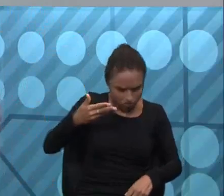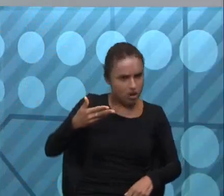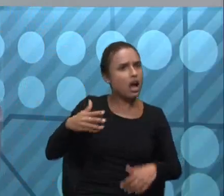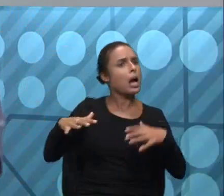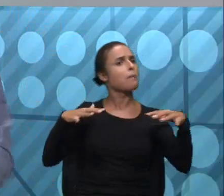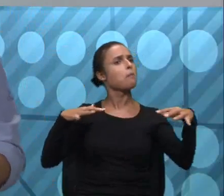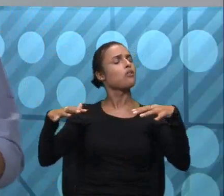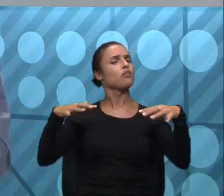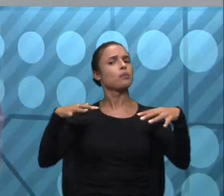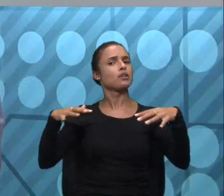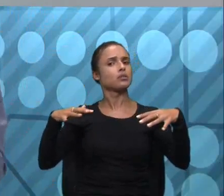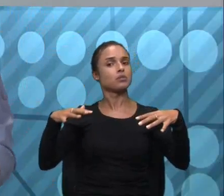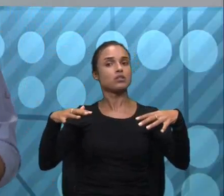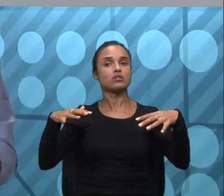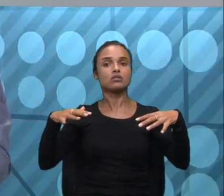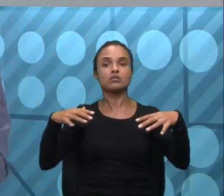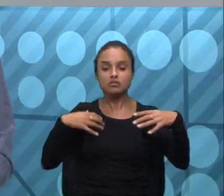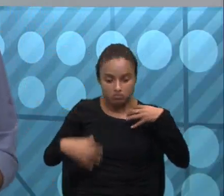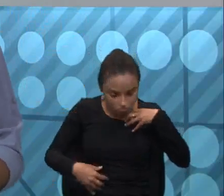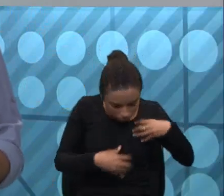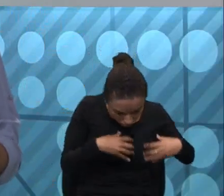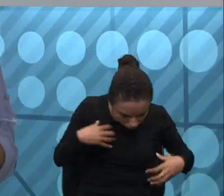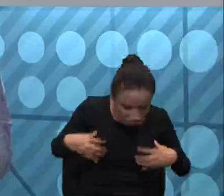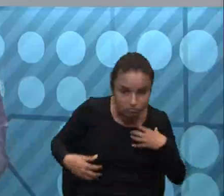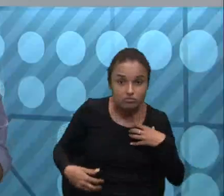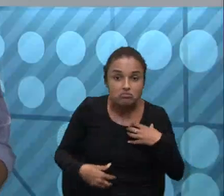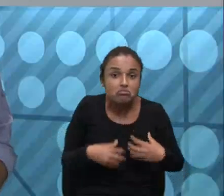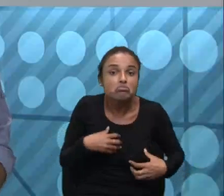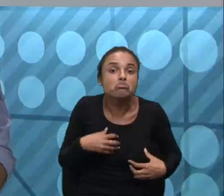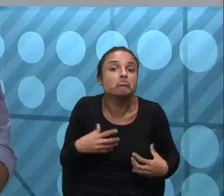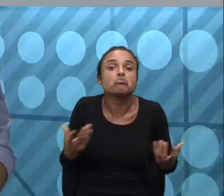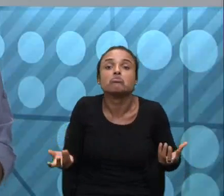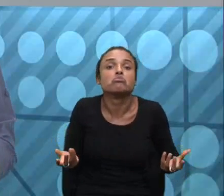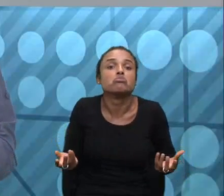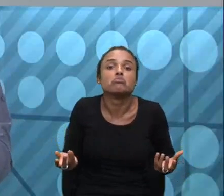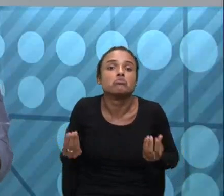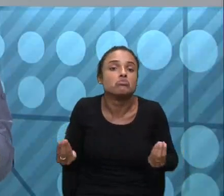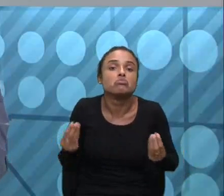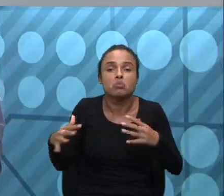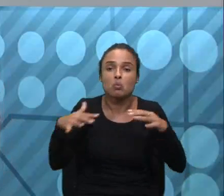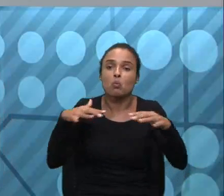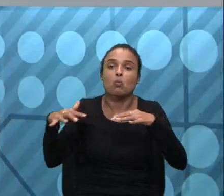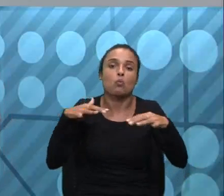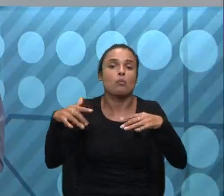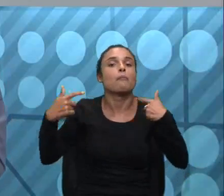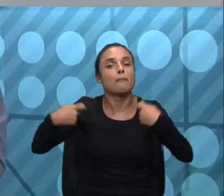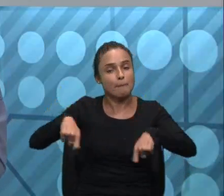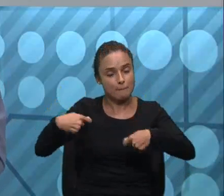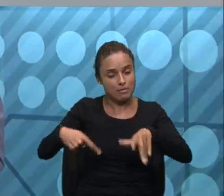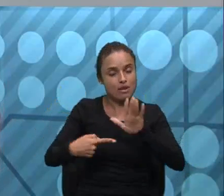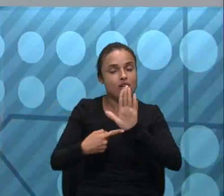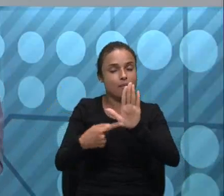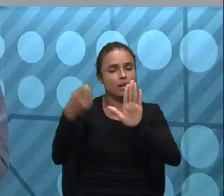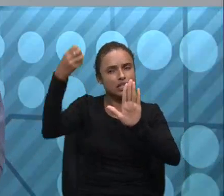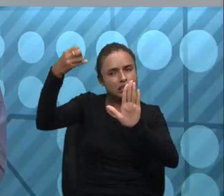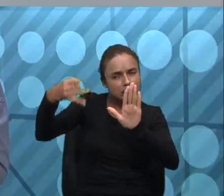legal, mas no membro inferior eu tenho o quadril, eu tenho o joelho, eu tenho o tornozelo. Então, a gente precisa ser um pouco mais específico. Mas obrigado pela